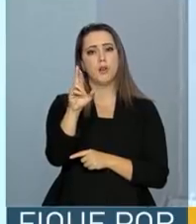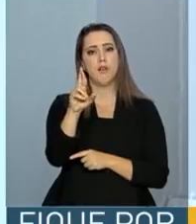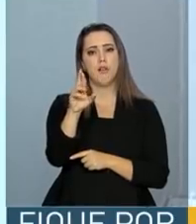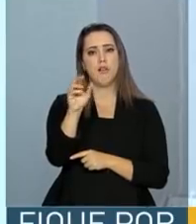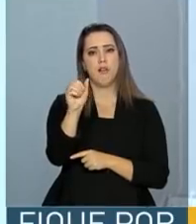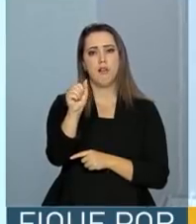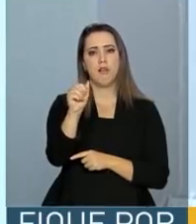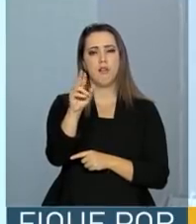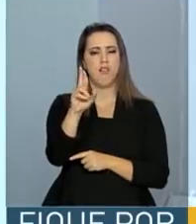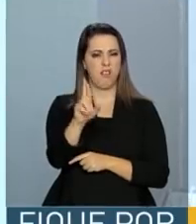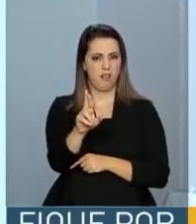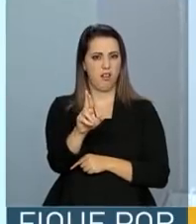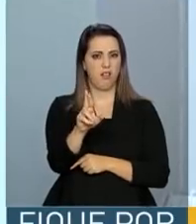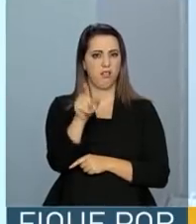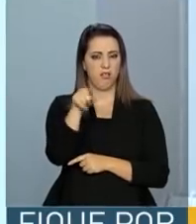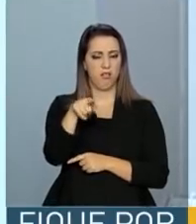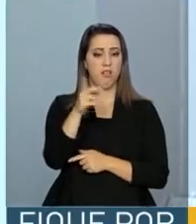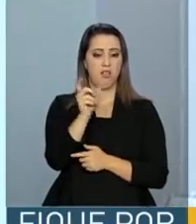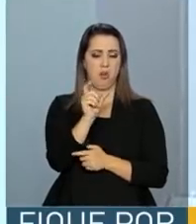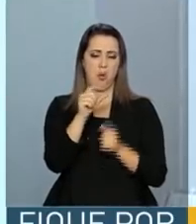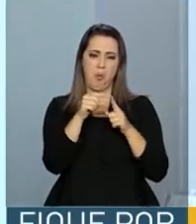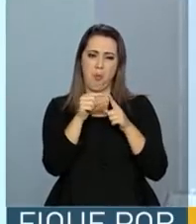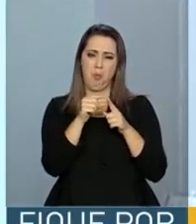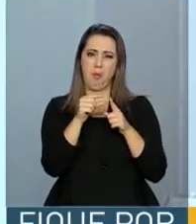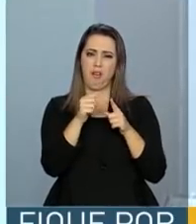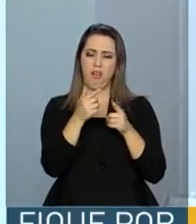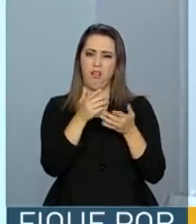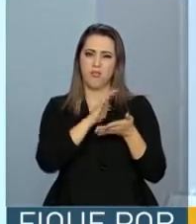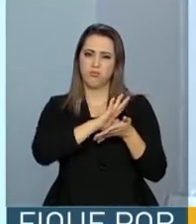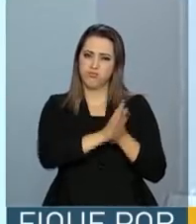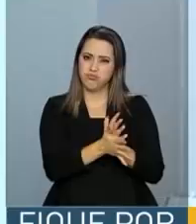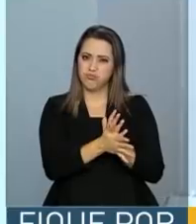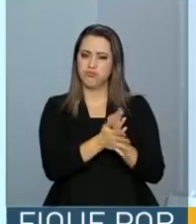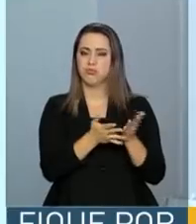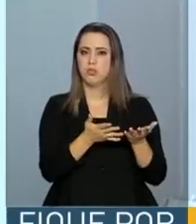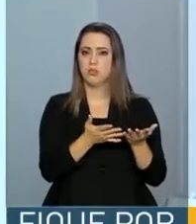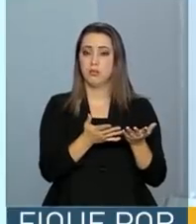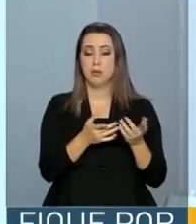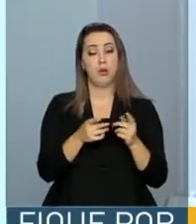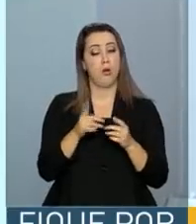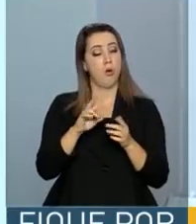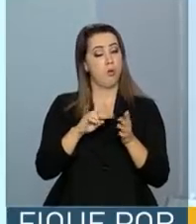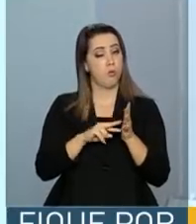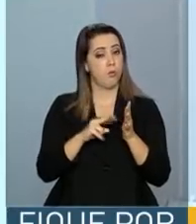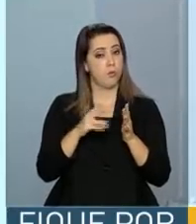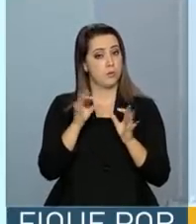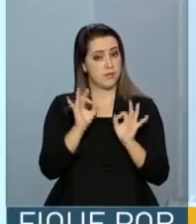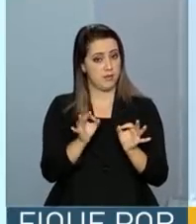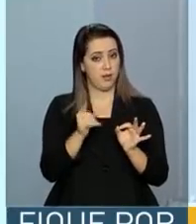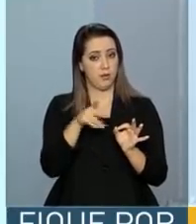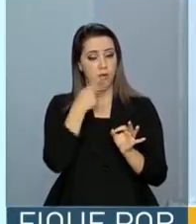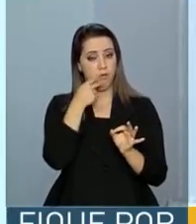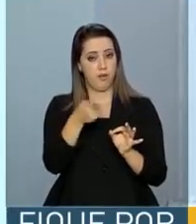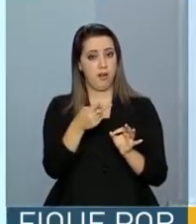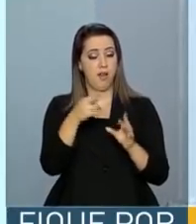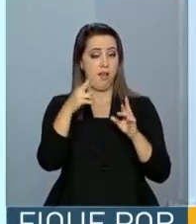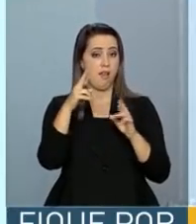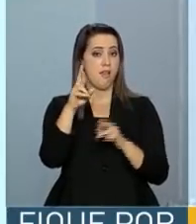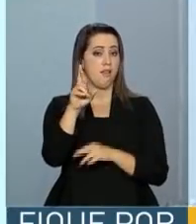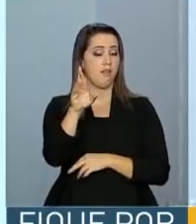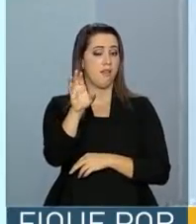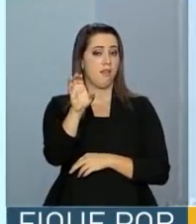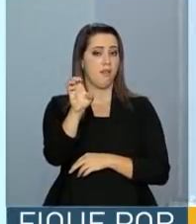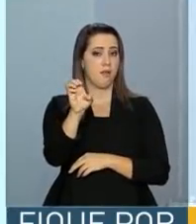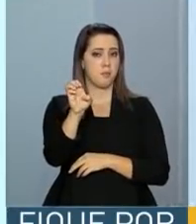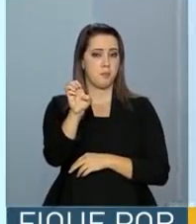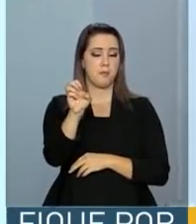é uma palavra discriminadora então o que nós temos feito é respeitar as opiniões alheias e